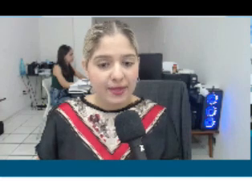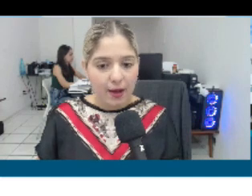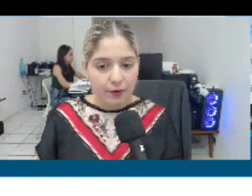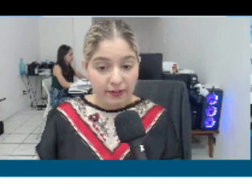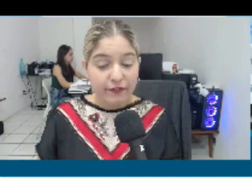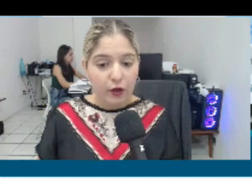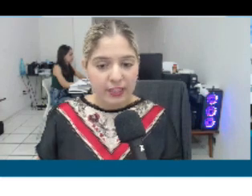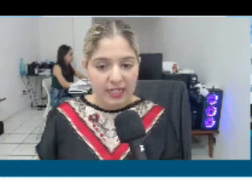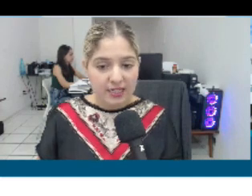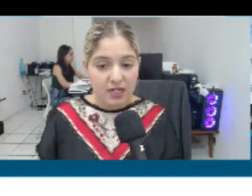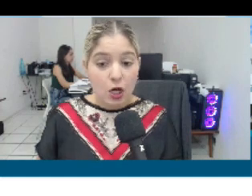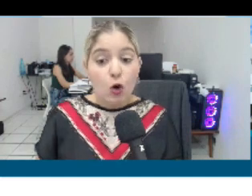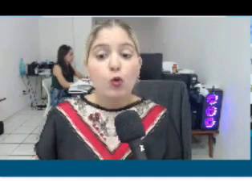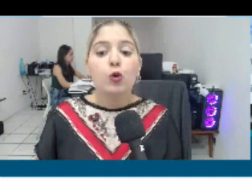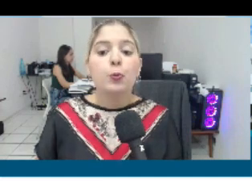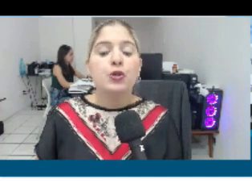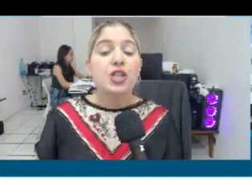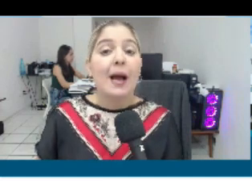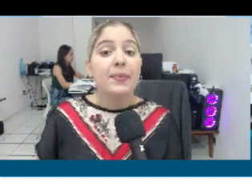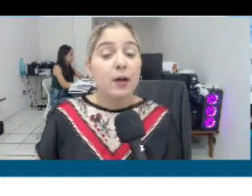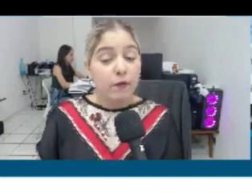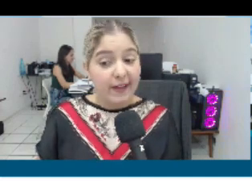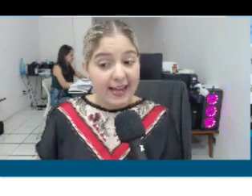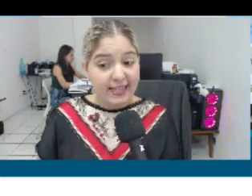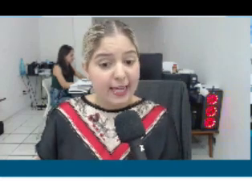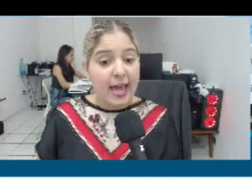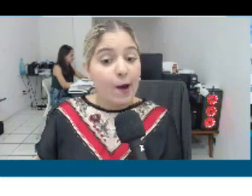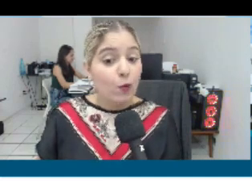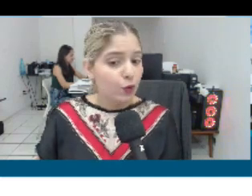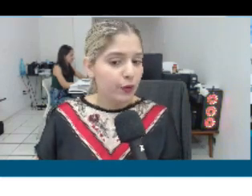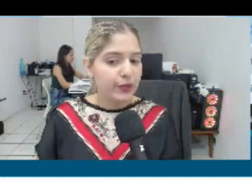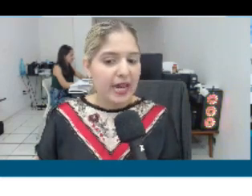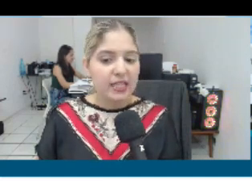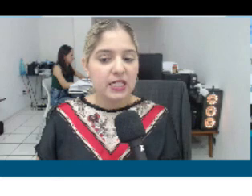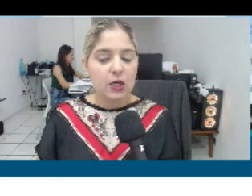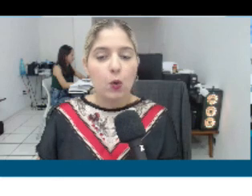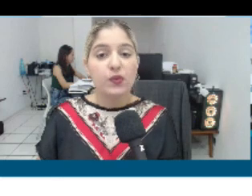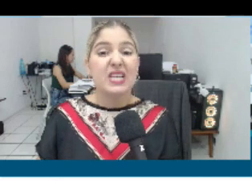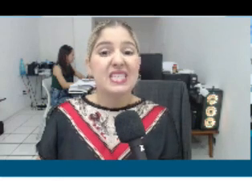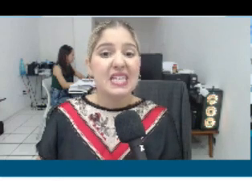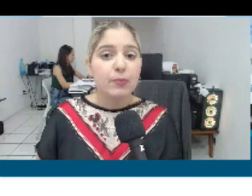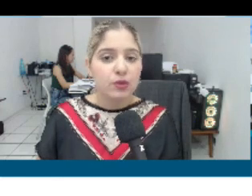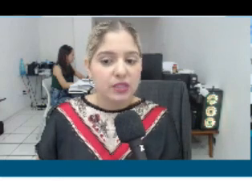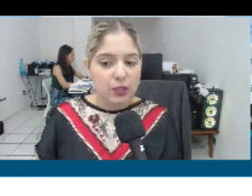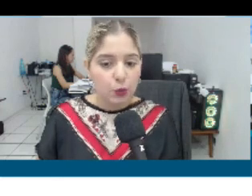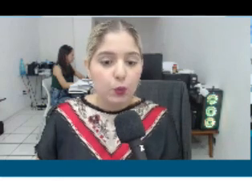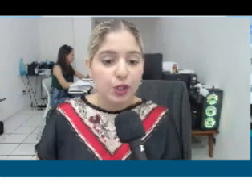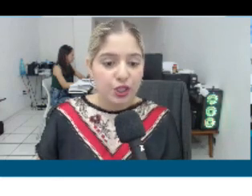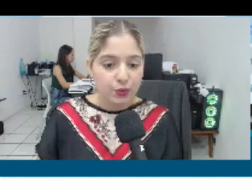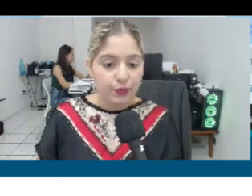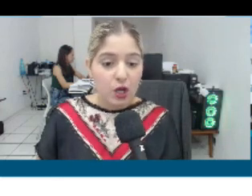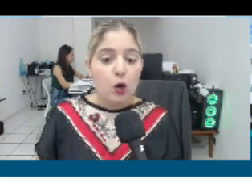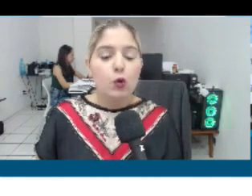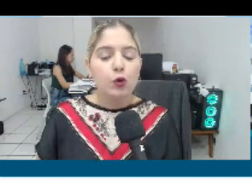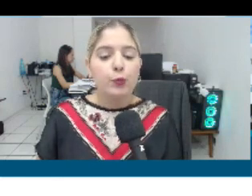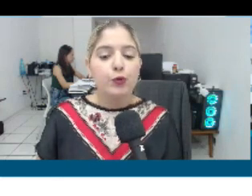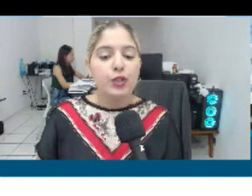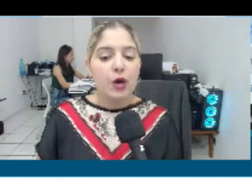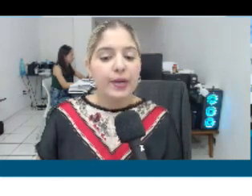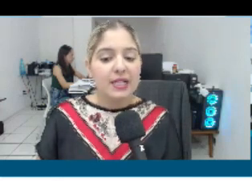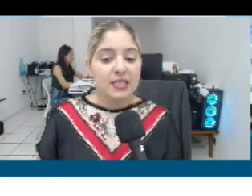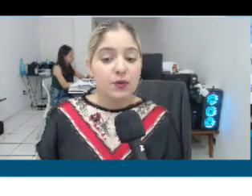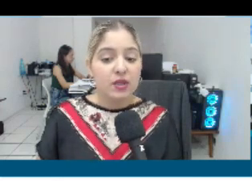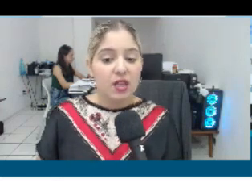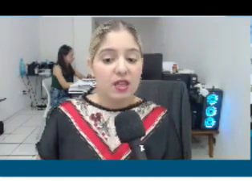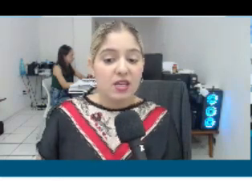na capital, em Fortaleza. O grupo de Capitão Wagner é o único que ainda se encontra 100% unido. O grupo do